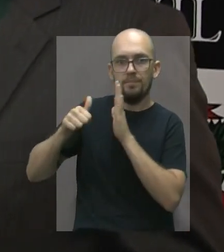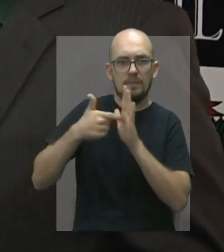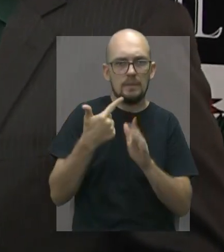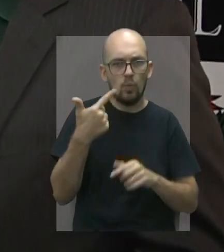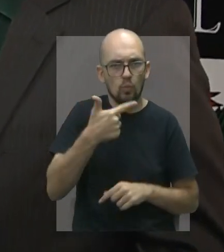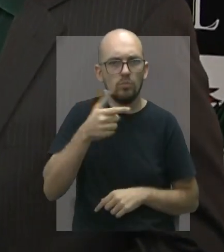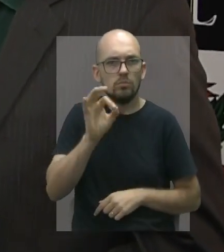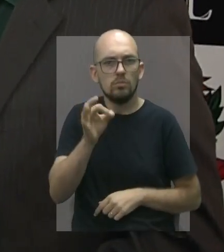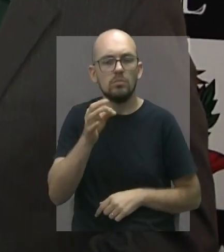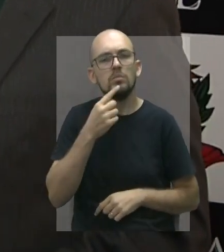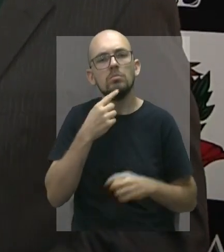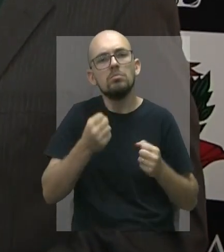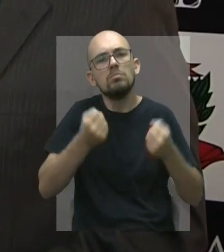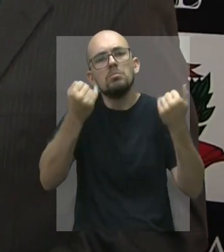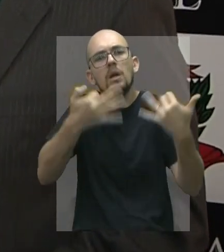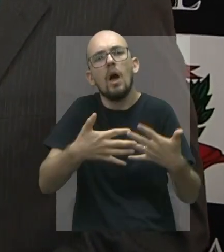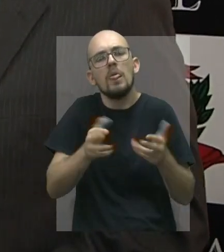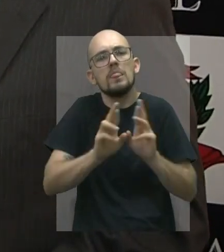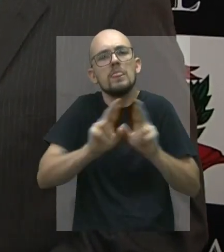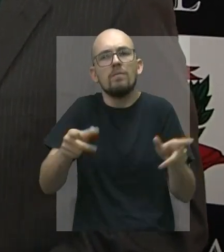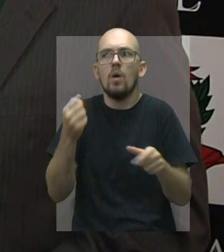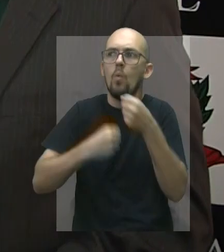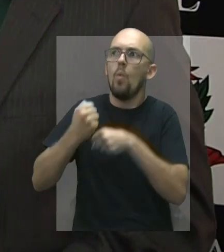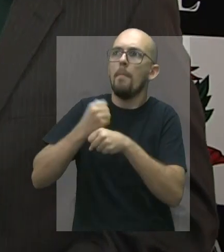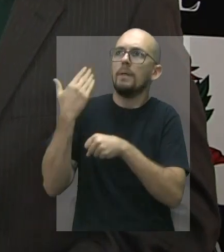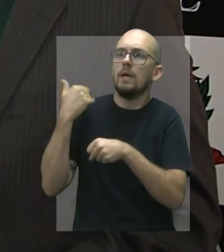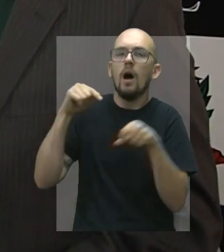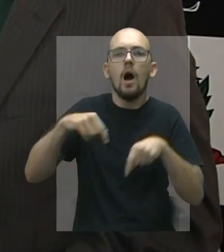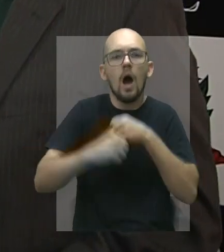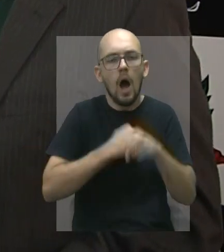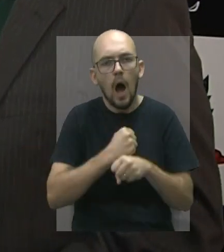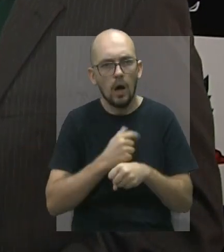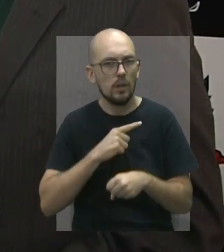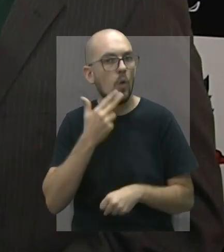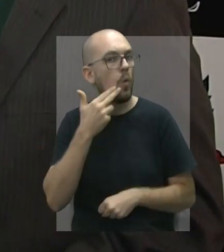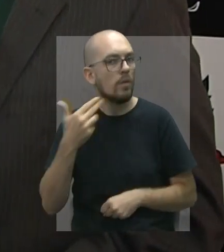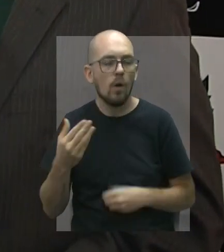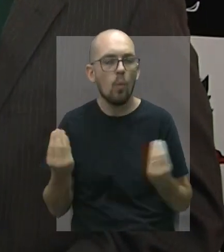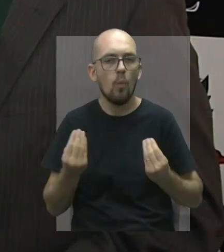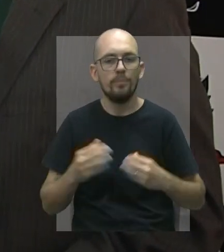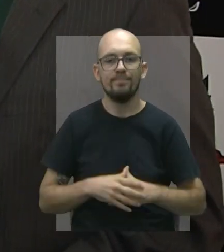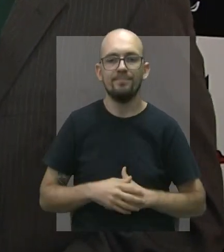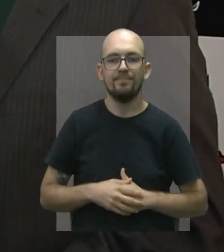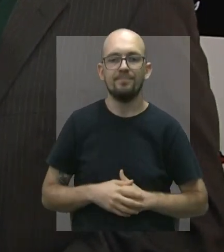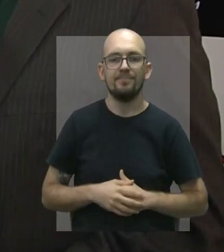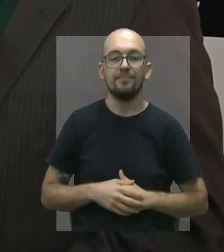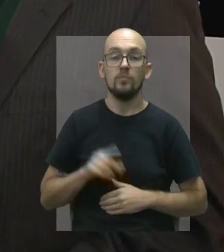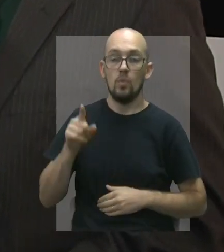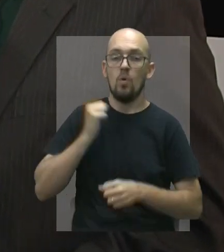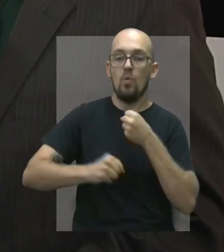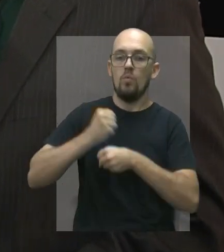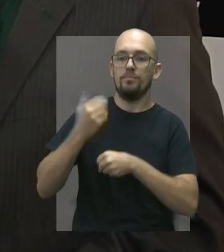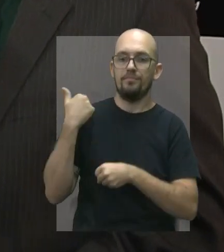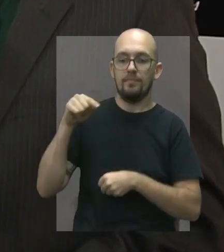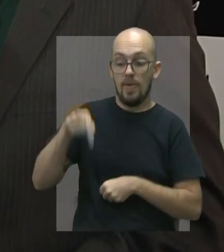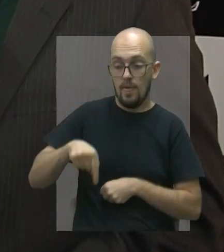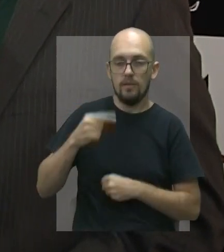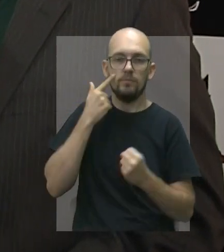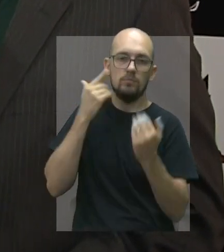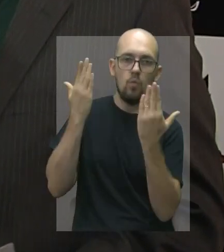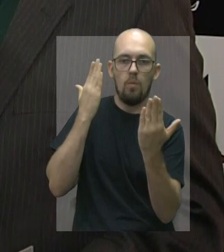para a gente, então, as diferenças, né, do ano passado para esse ano, se tem alguma novidade. Olha, do ano passado para esse